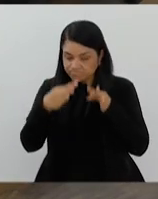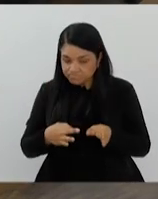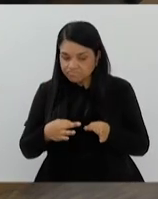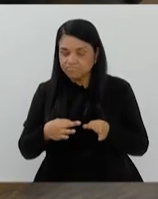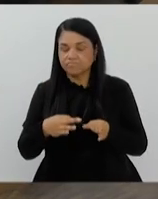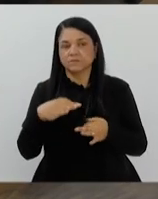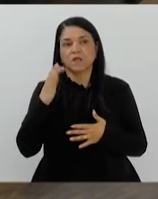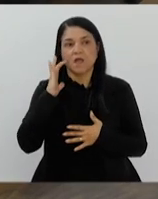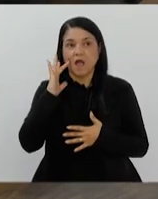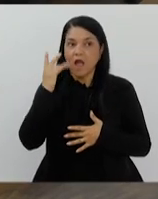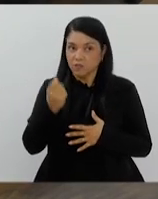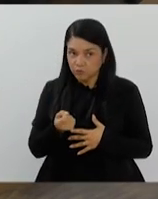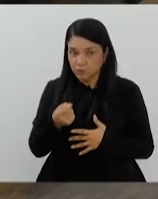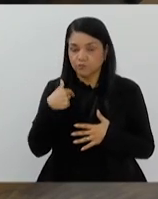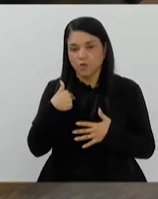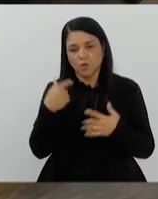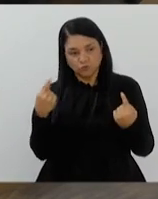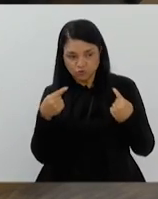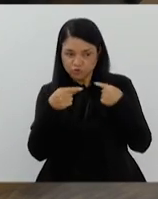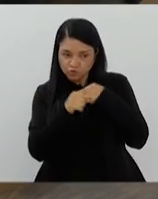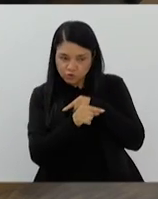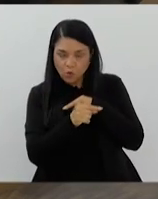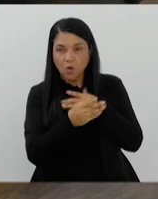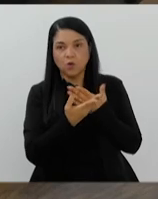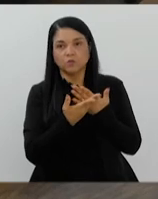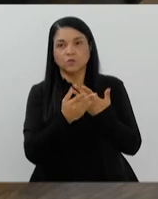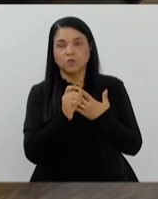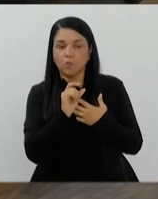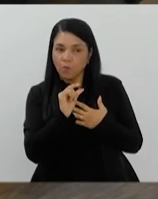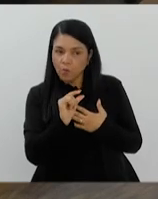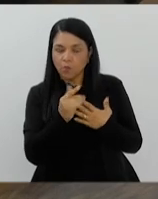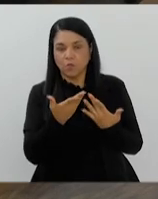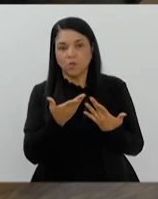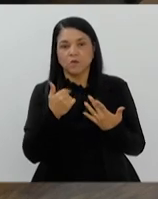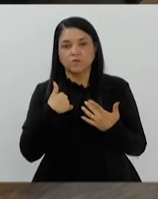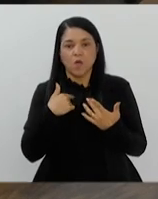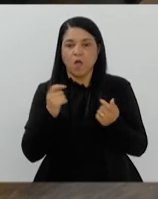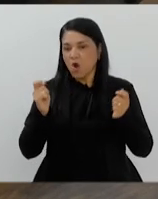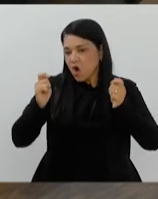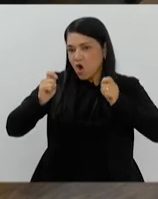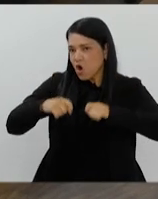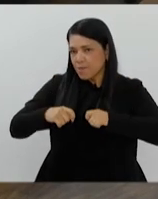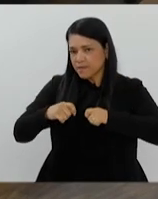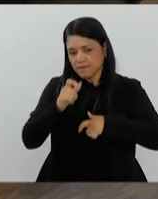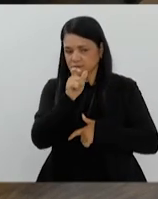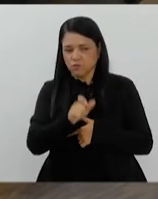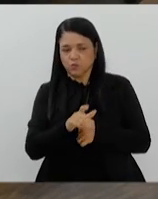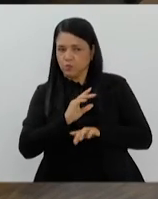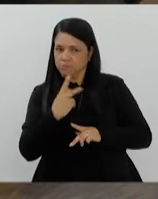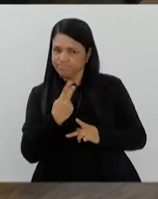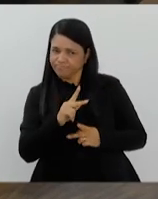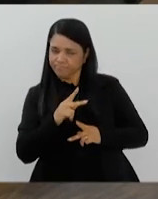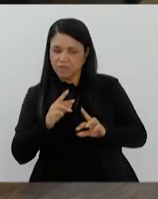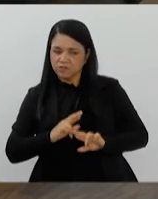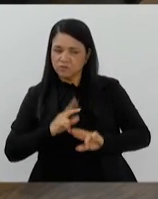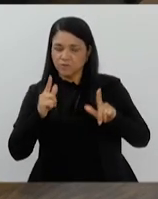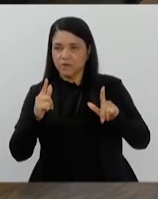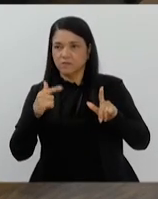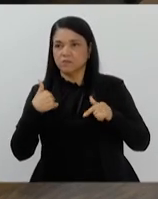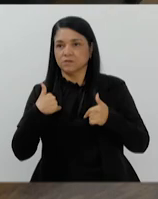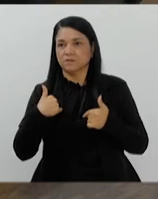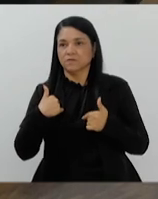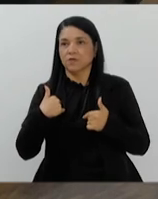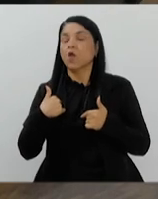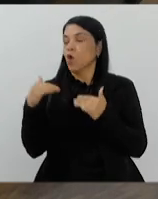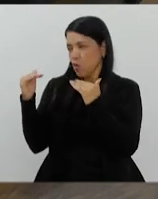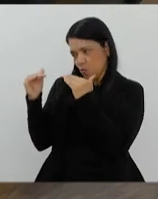honestamente até discordando um pouquinho de vossas excelências que não seja nem competência da senhora Eu vou Eu também acho que eu